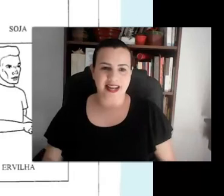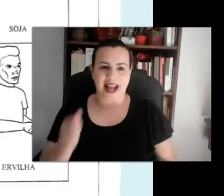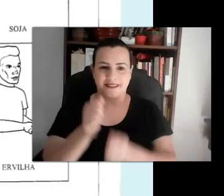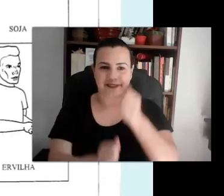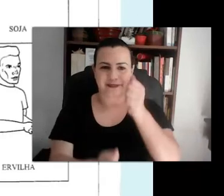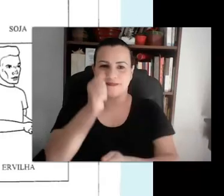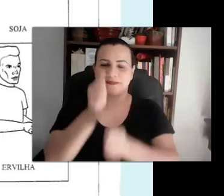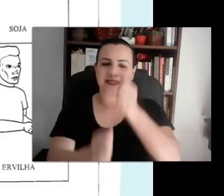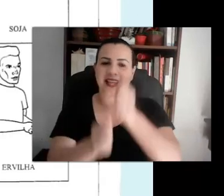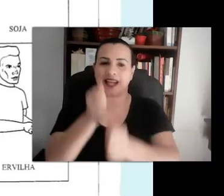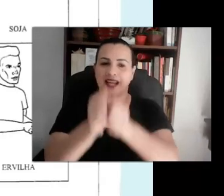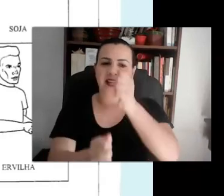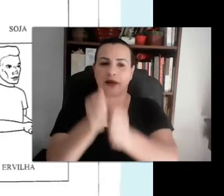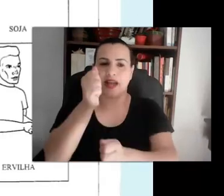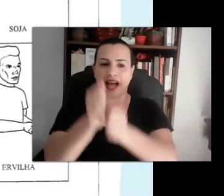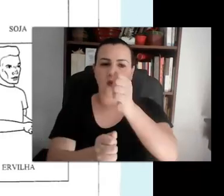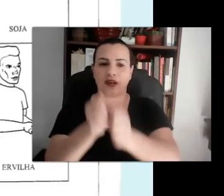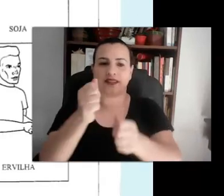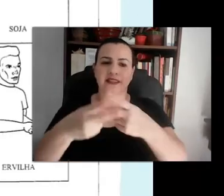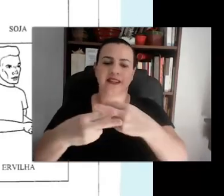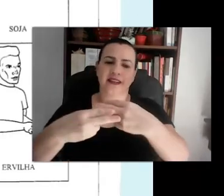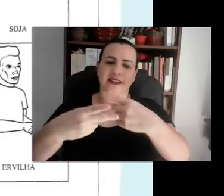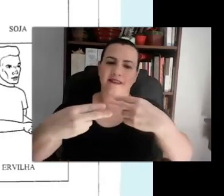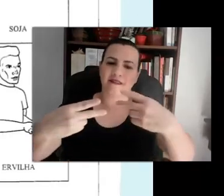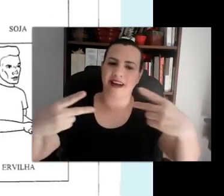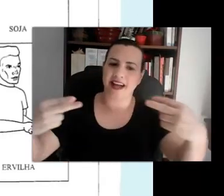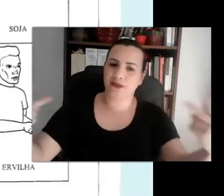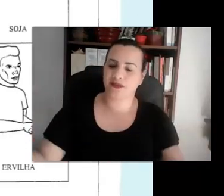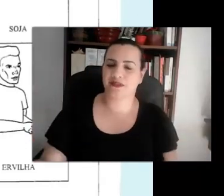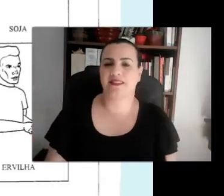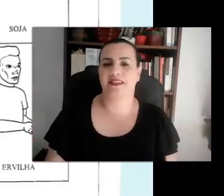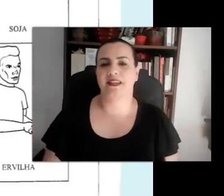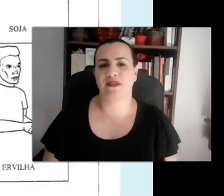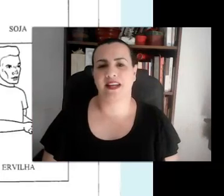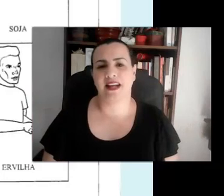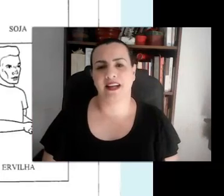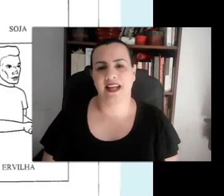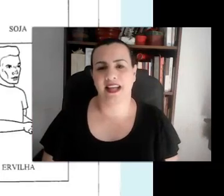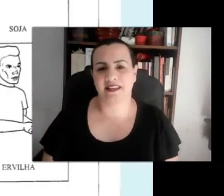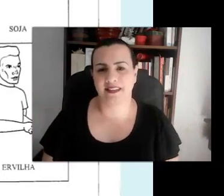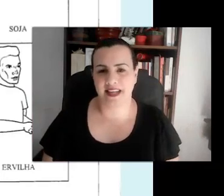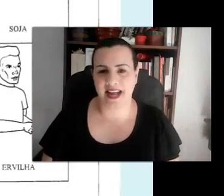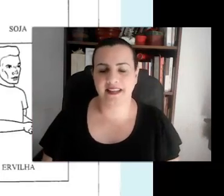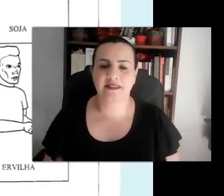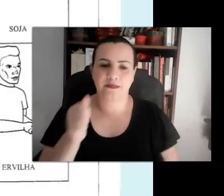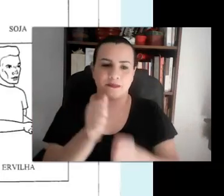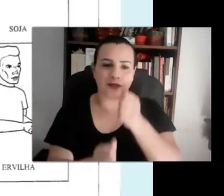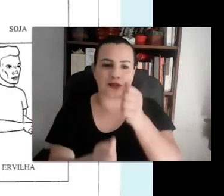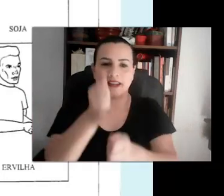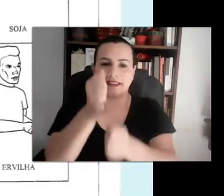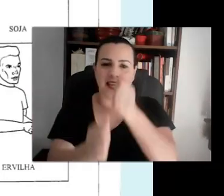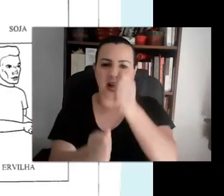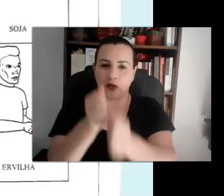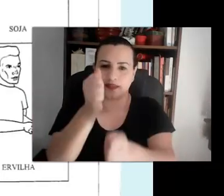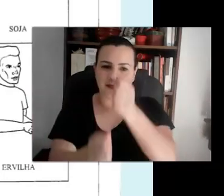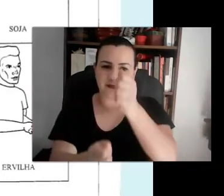Vamos para os cereais. Então, é arroz, vários, que significa cereais.